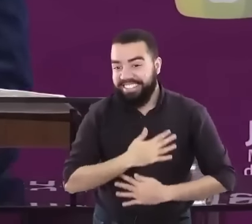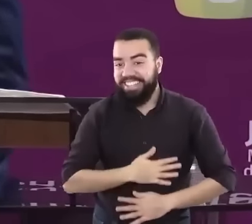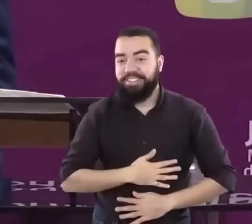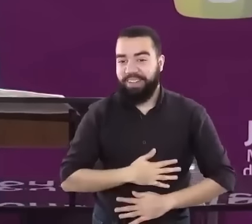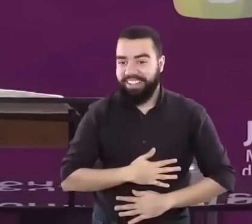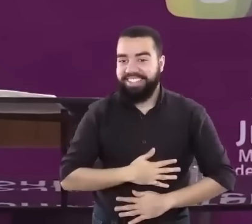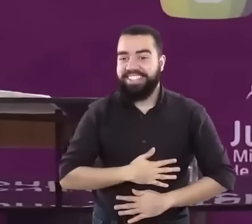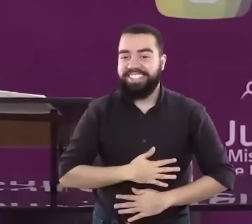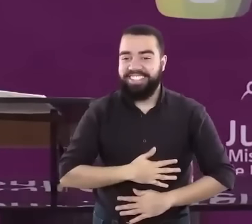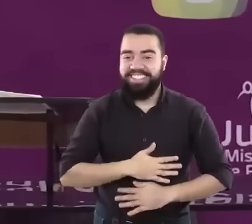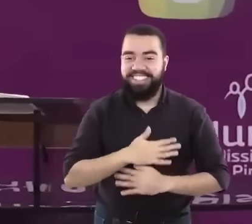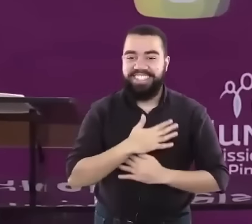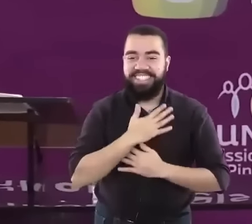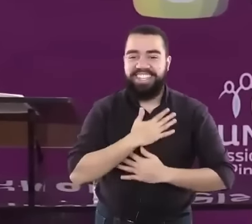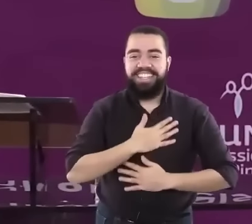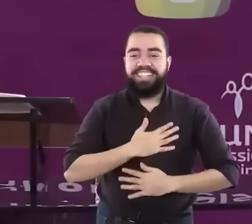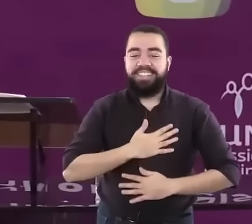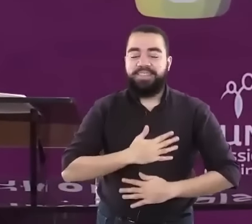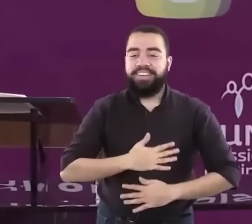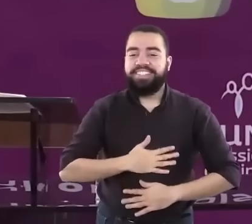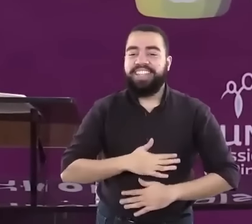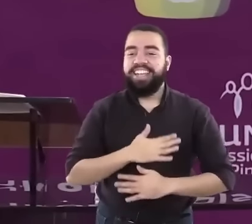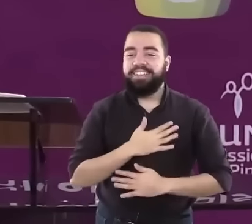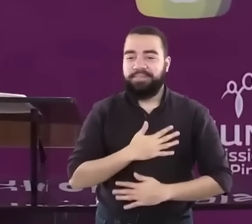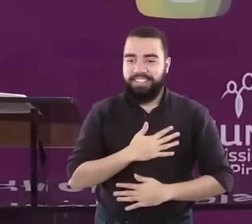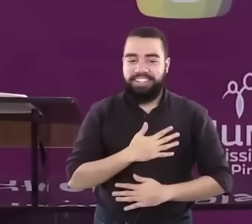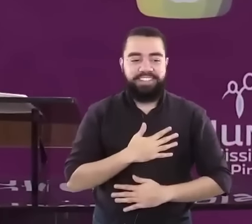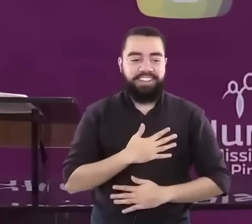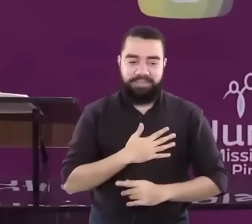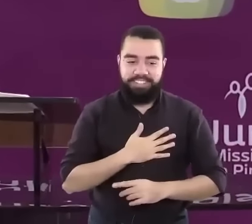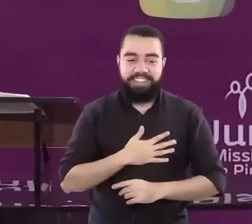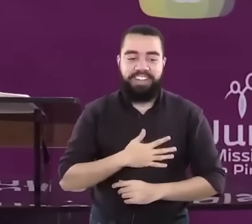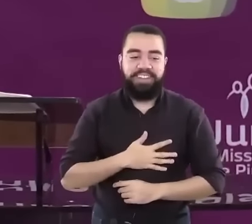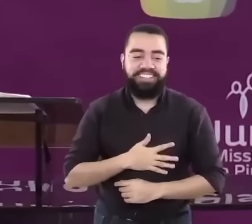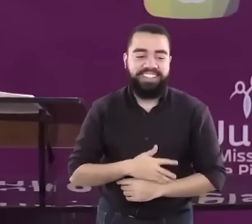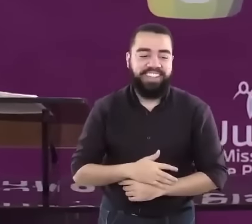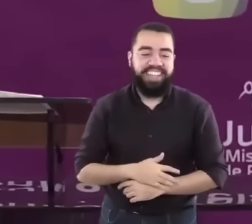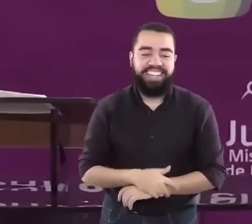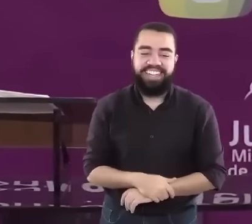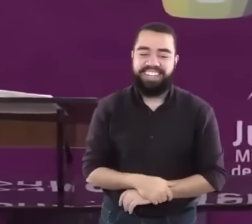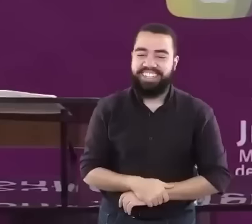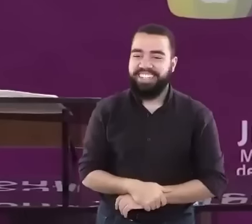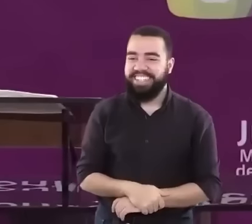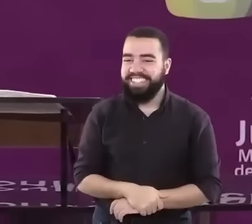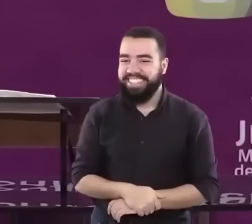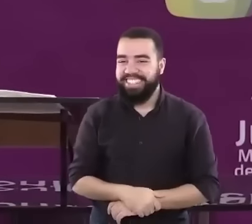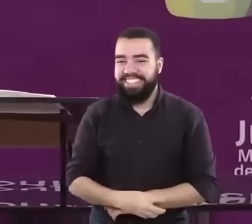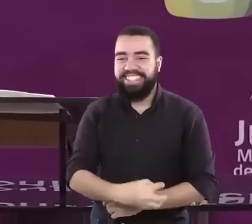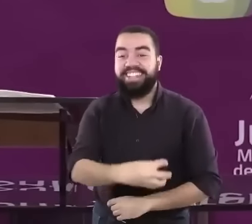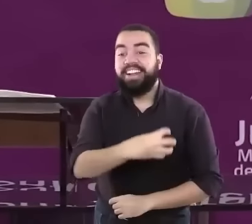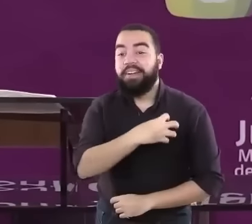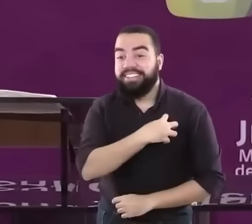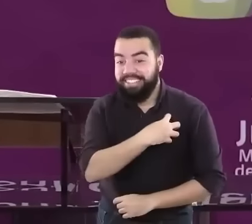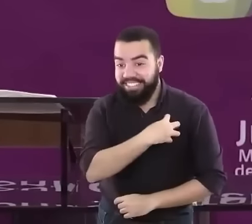Senhor descansa no senhor que o Senhor seja a sua